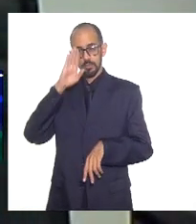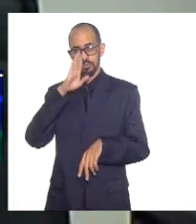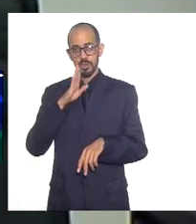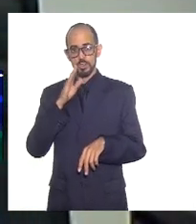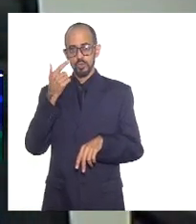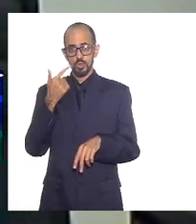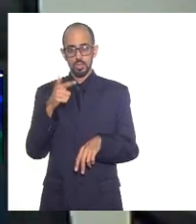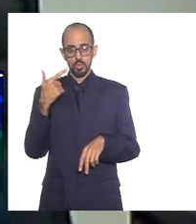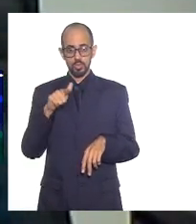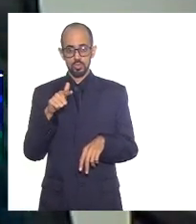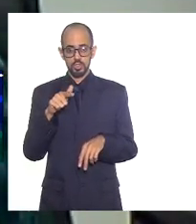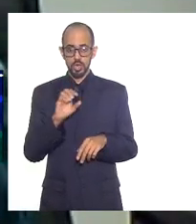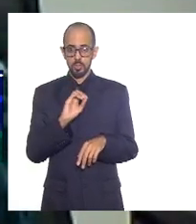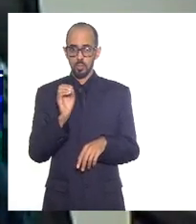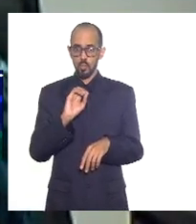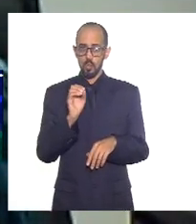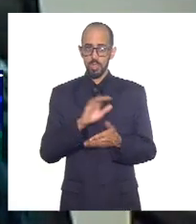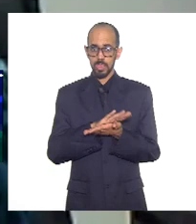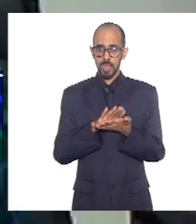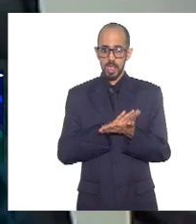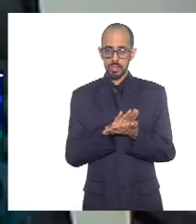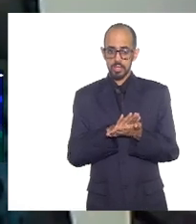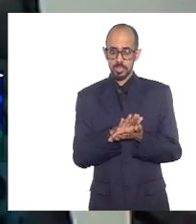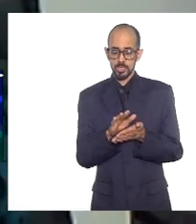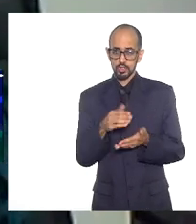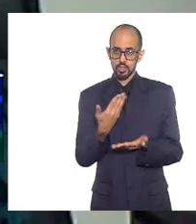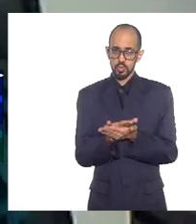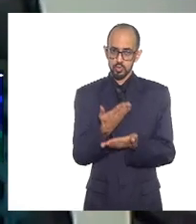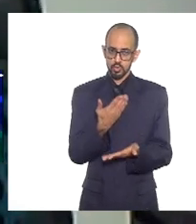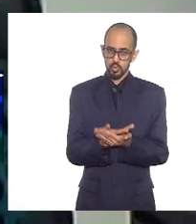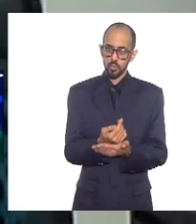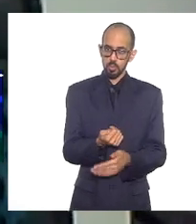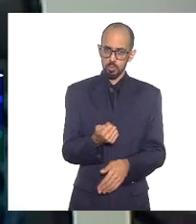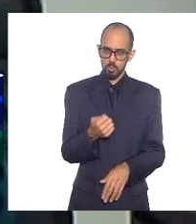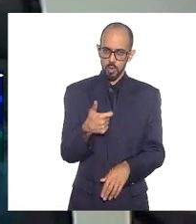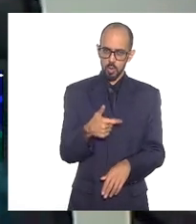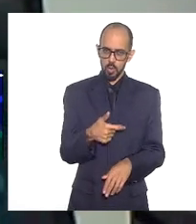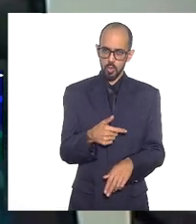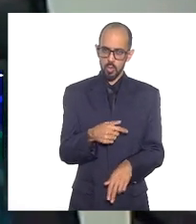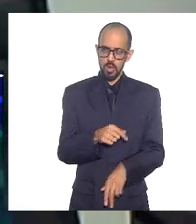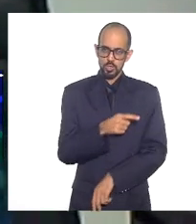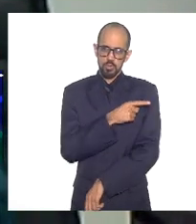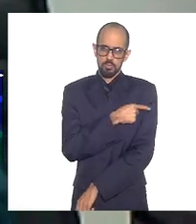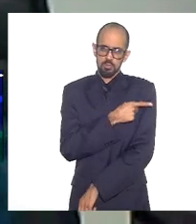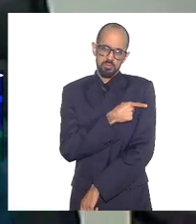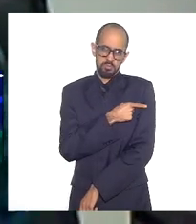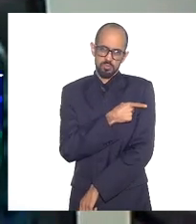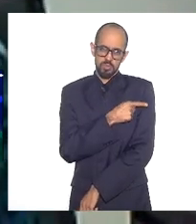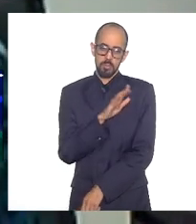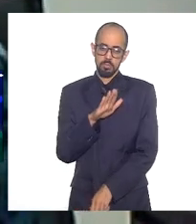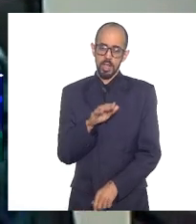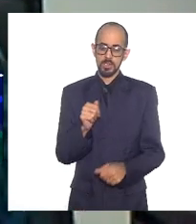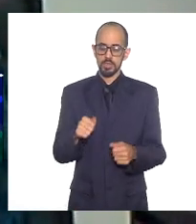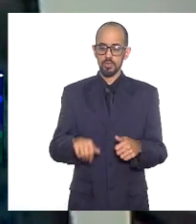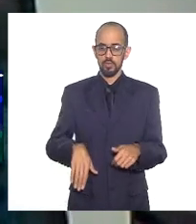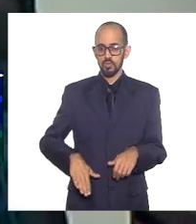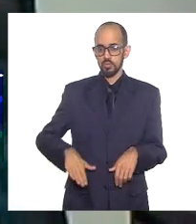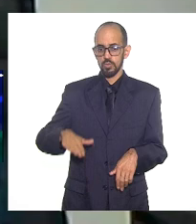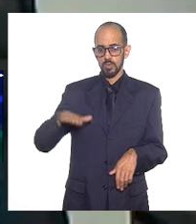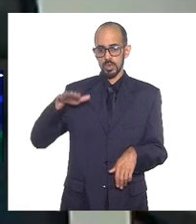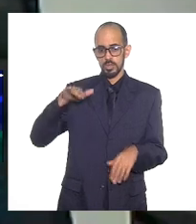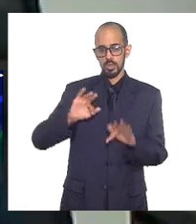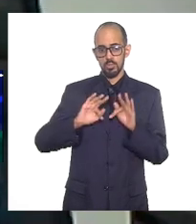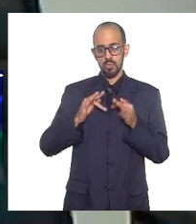nem, que tinham apenas o nível primário, como dizia meu pai, mas que foram criados numa uma família com